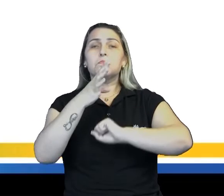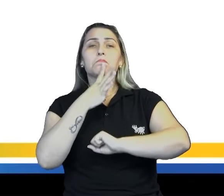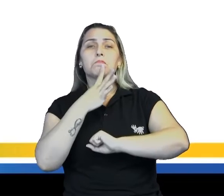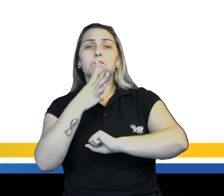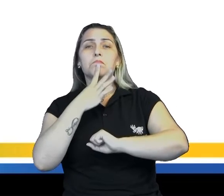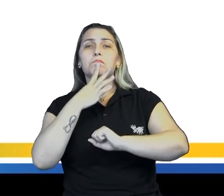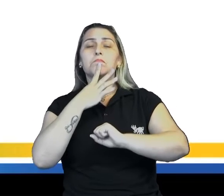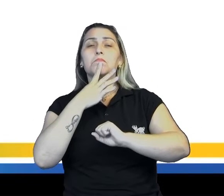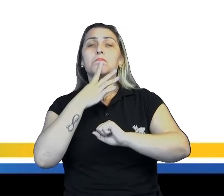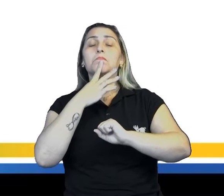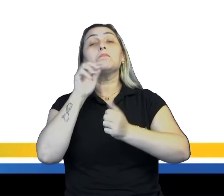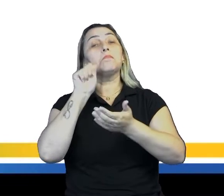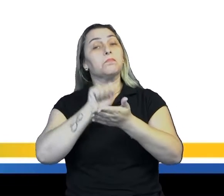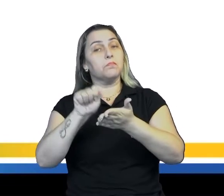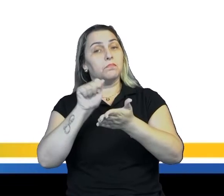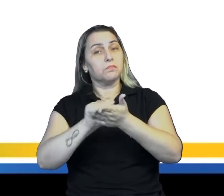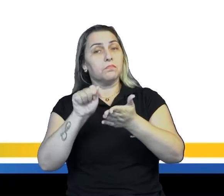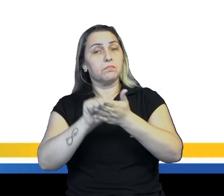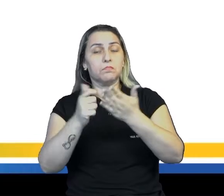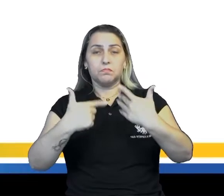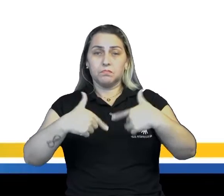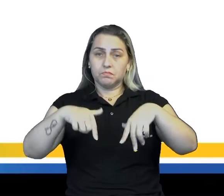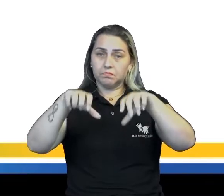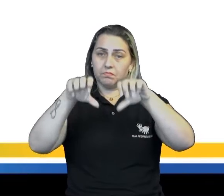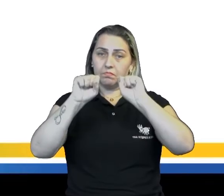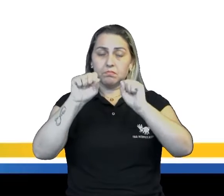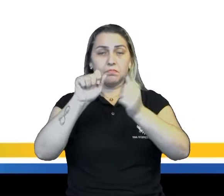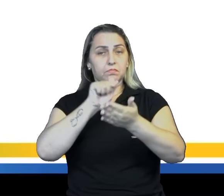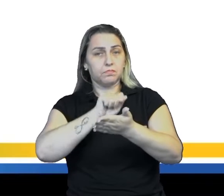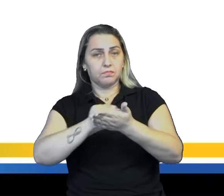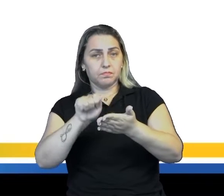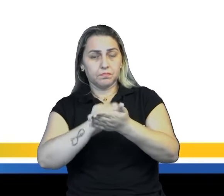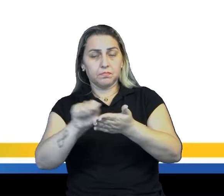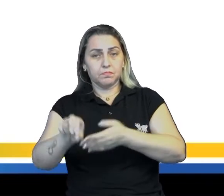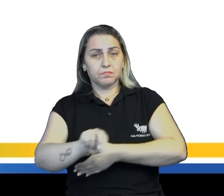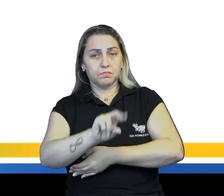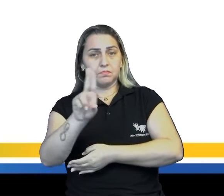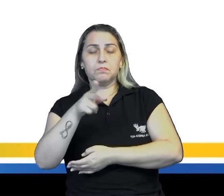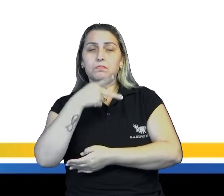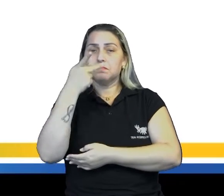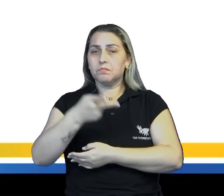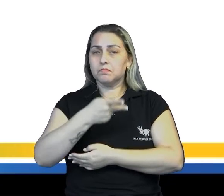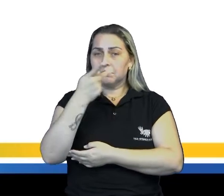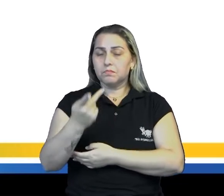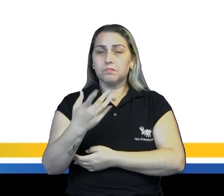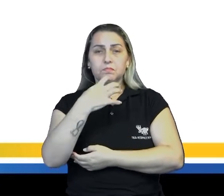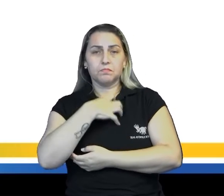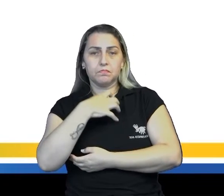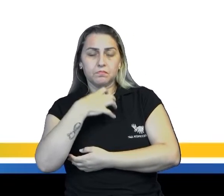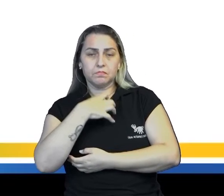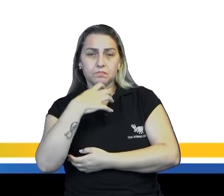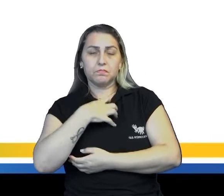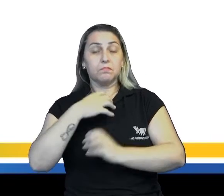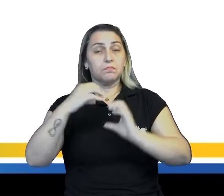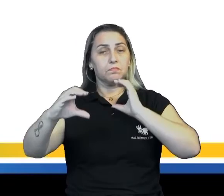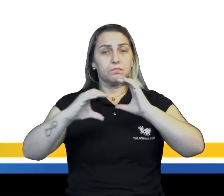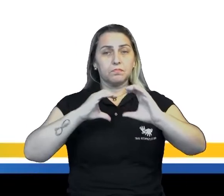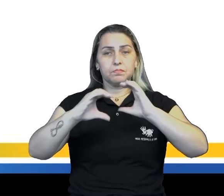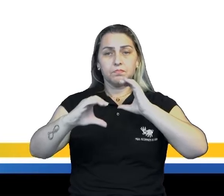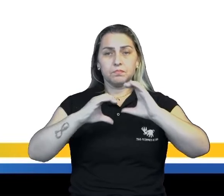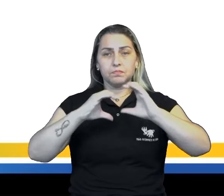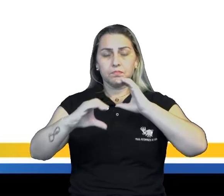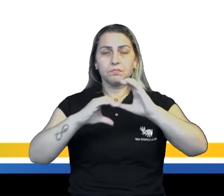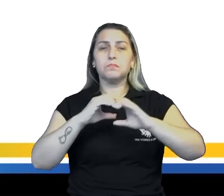conhecido como linguagem verbal, sendo a palavra escrita ou falada a forma pela qual nos